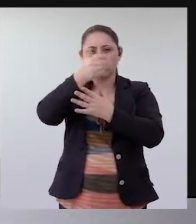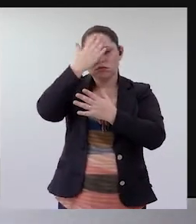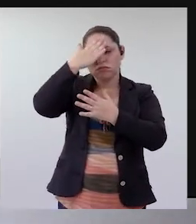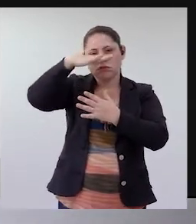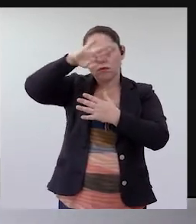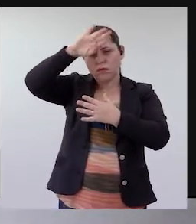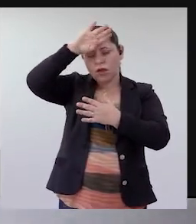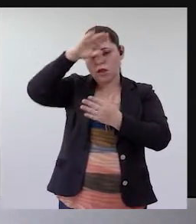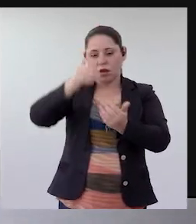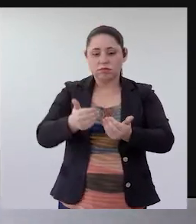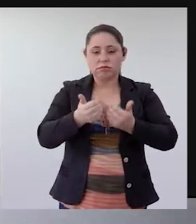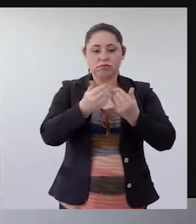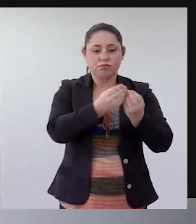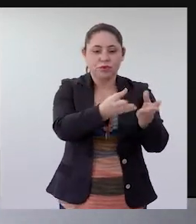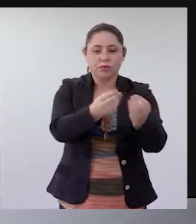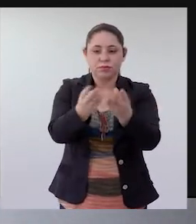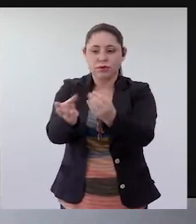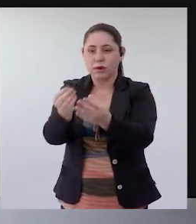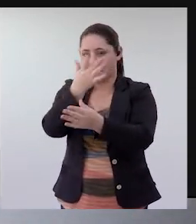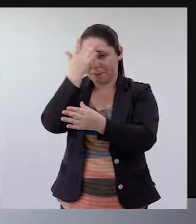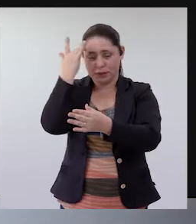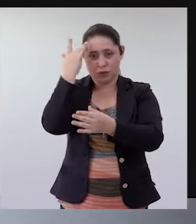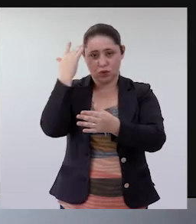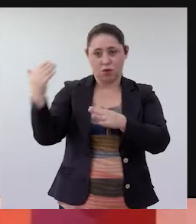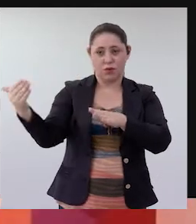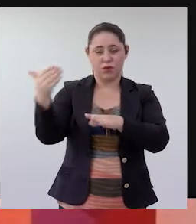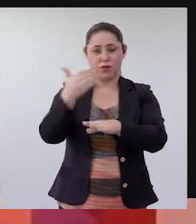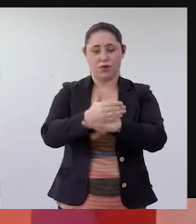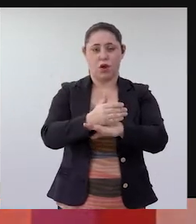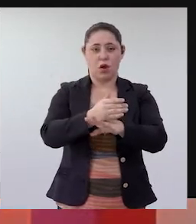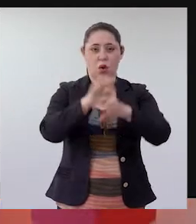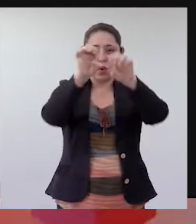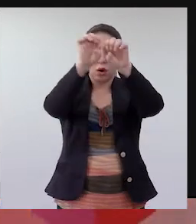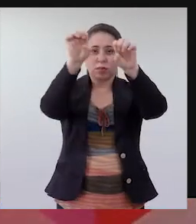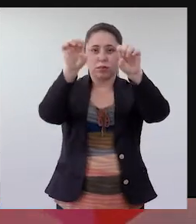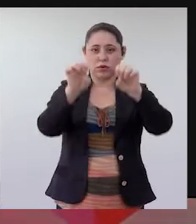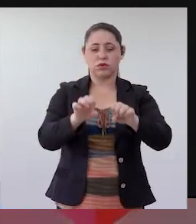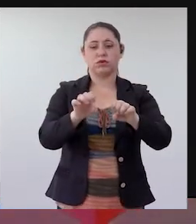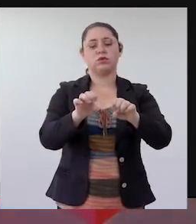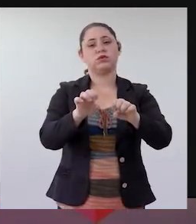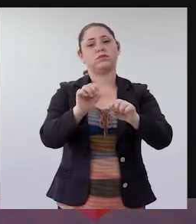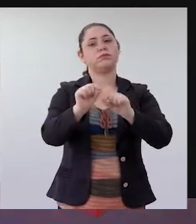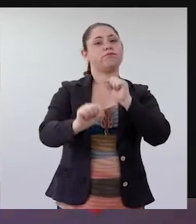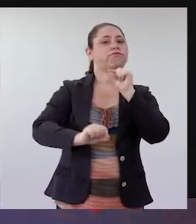aos colaboradores, né, toda uma estrutura